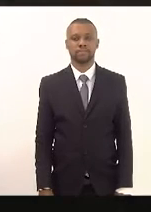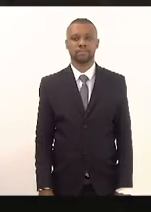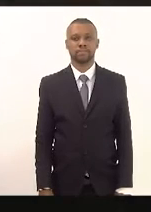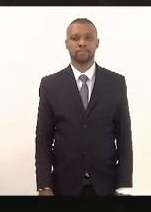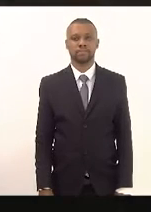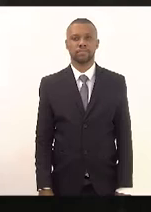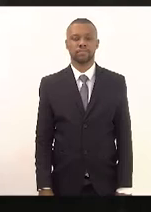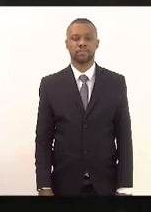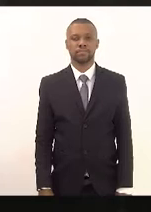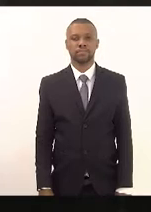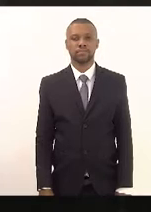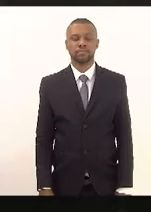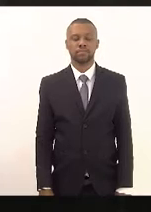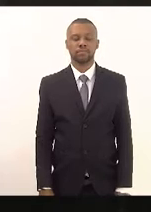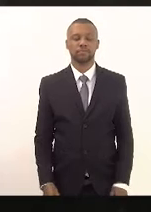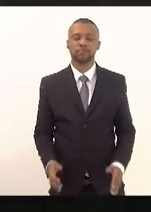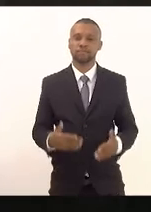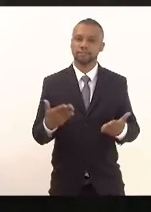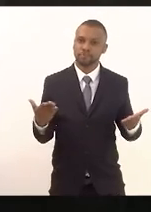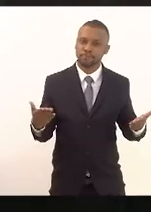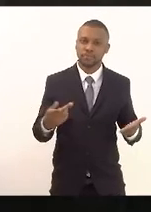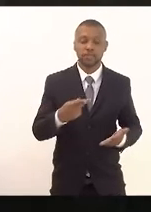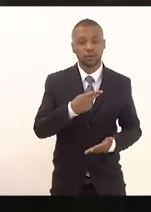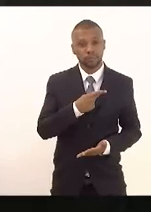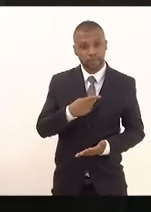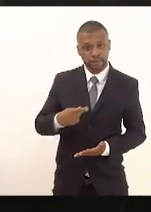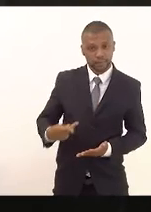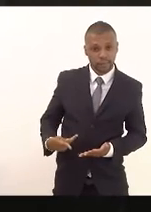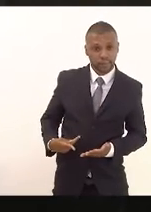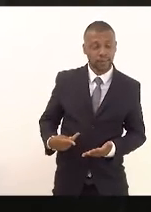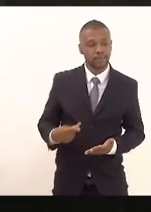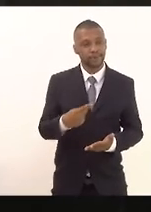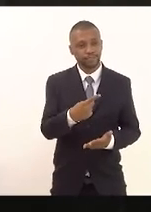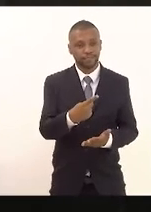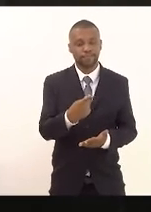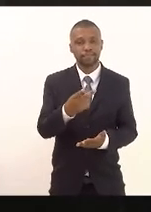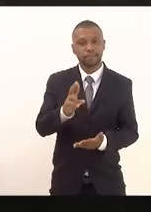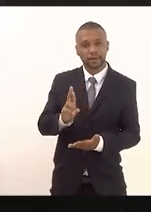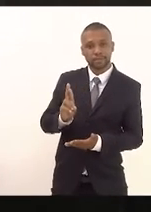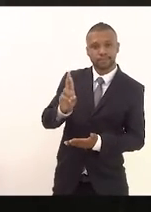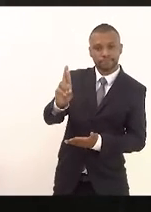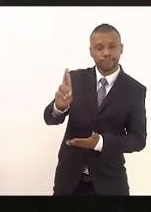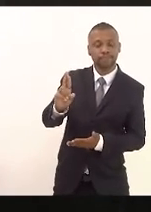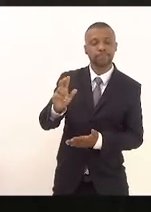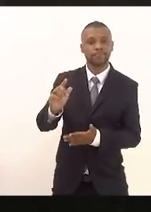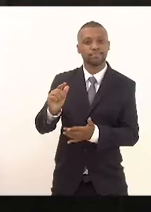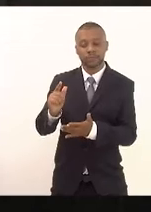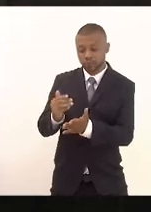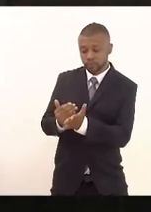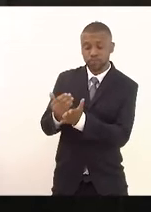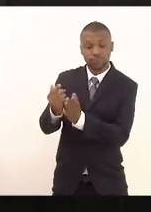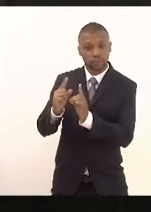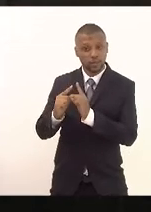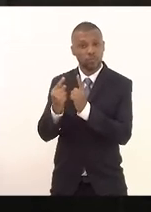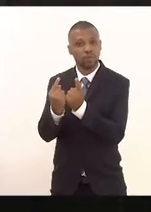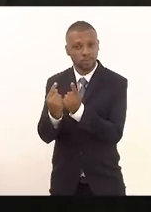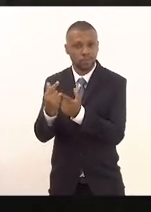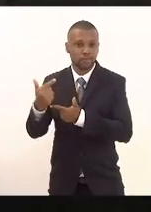o seu presidente dos trabalhos Deputado Val da Ceasa